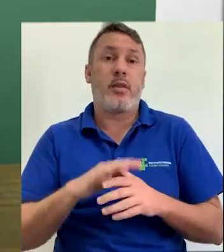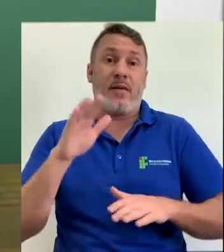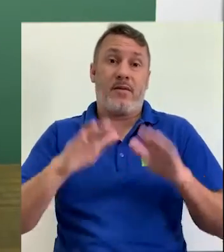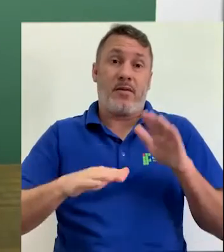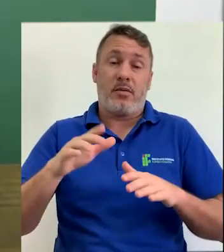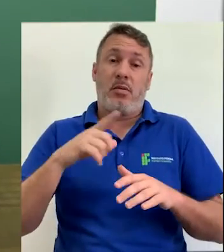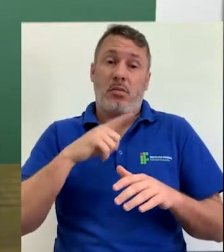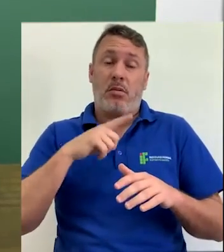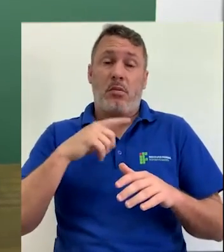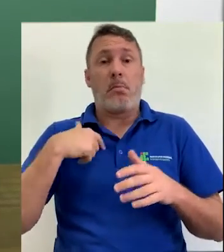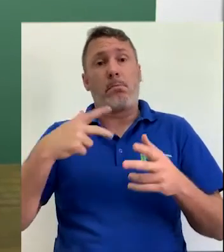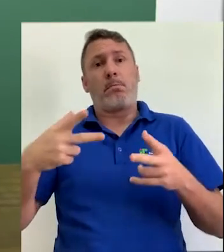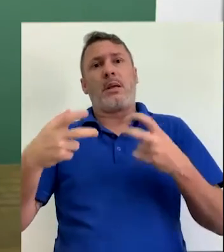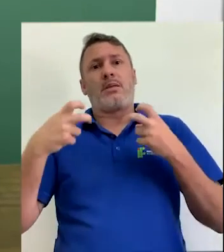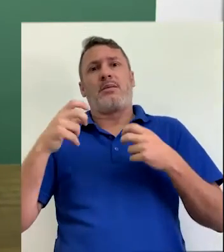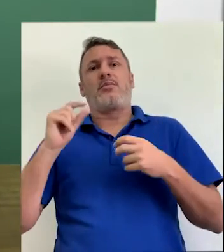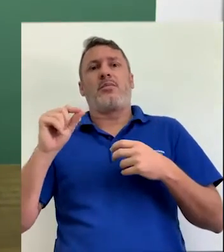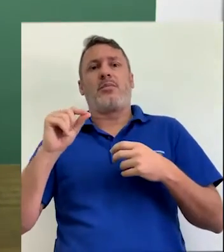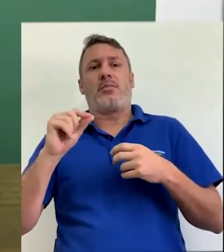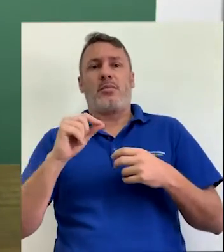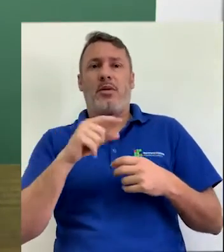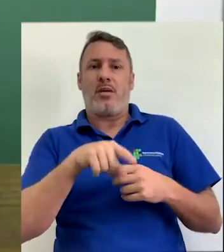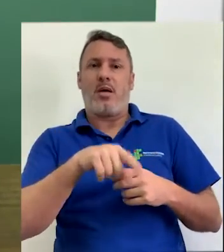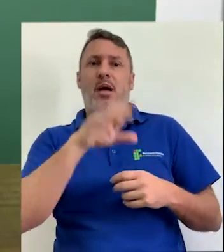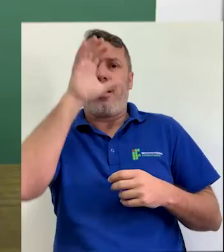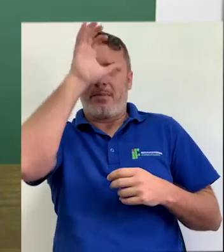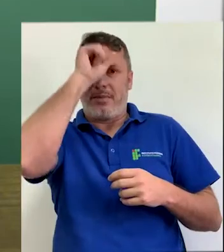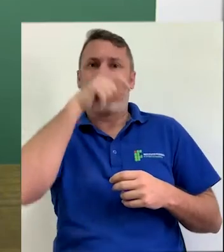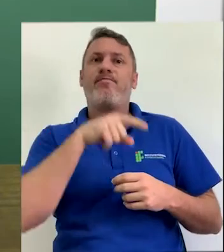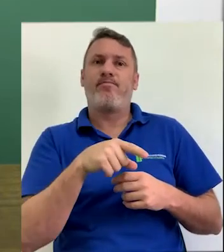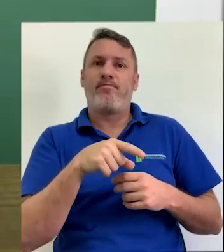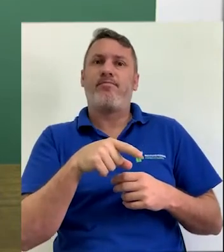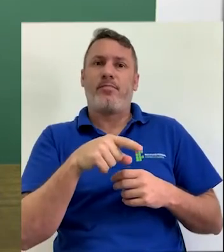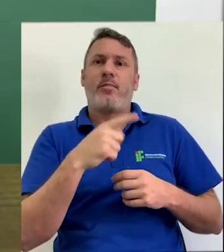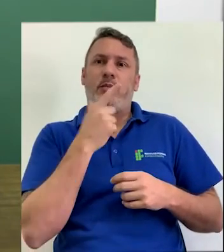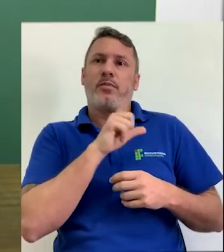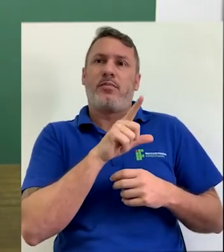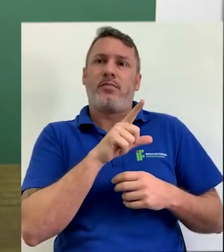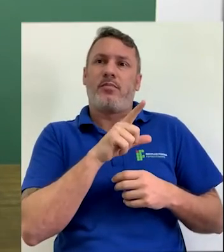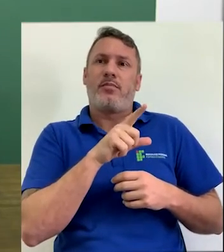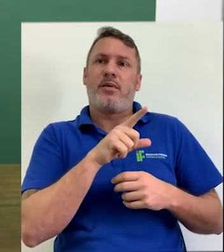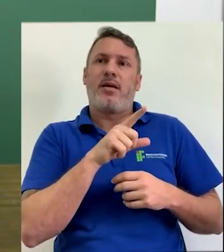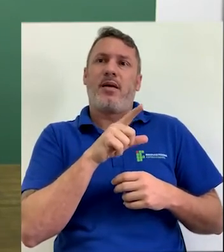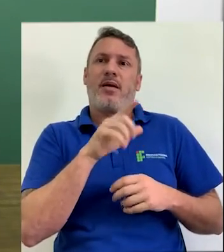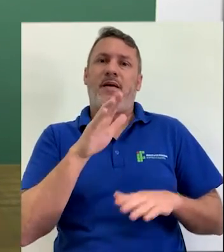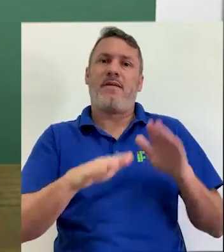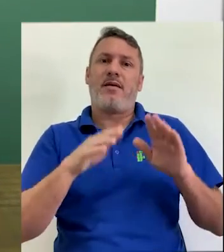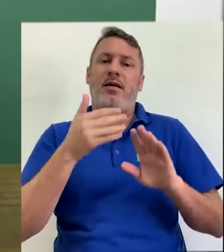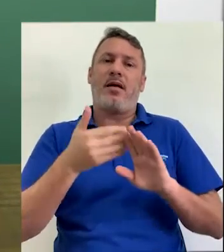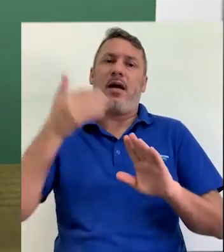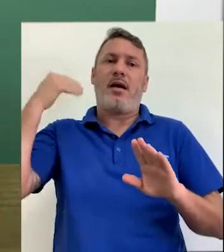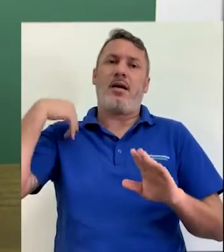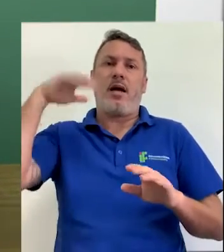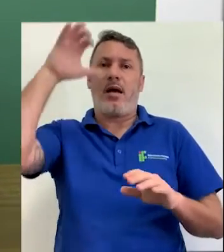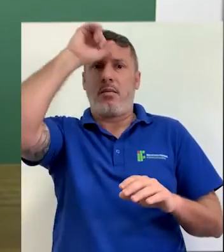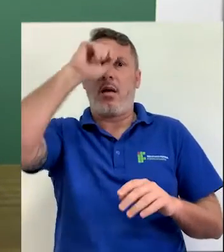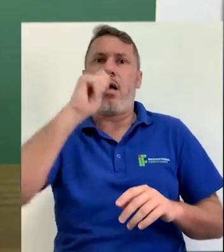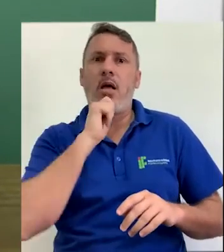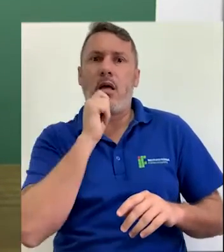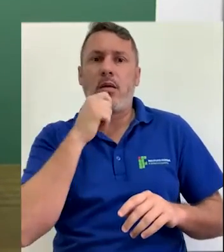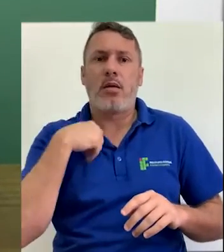repente eu percebo que eu aprendi uma coisa que eu não tinha aprendido